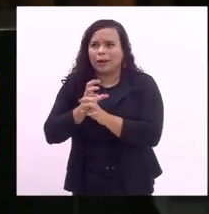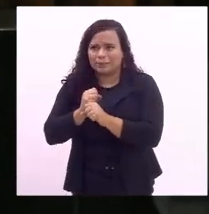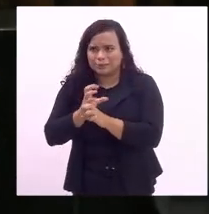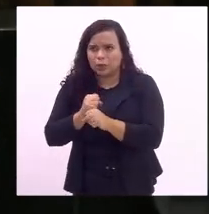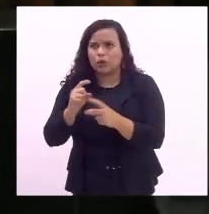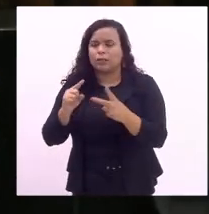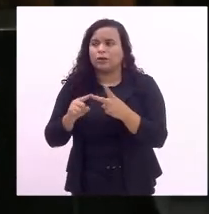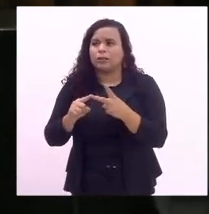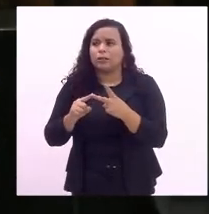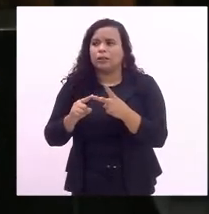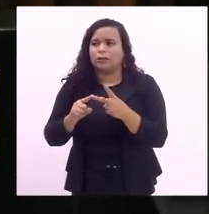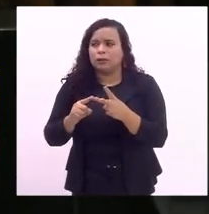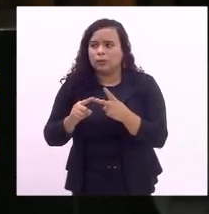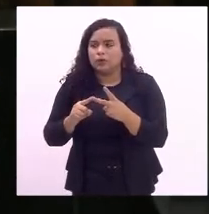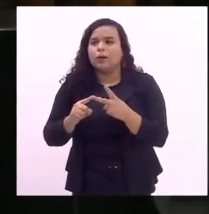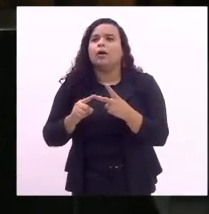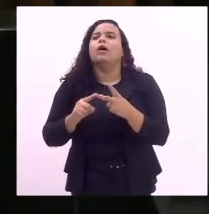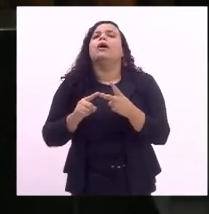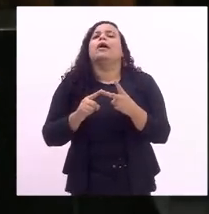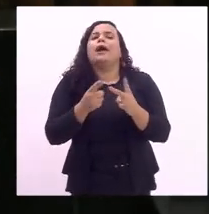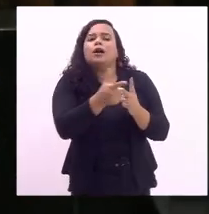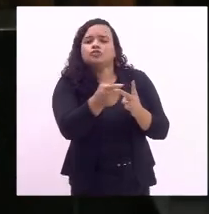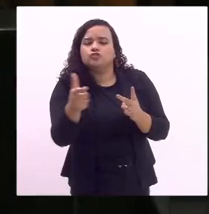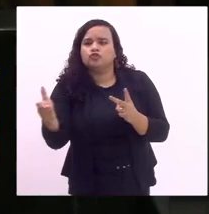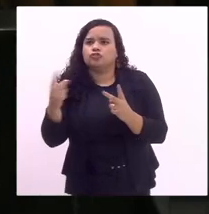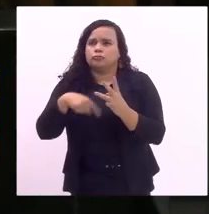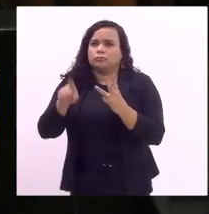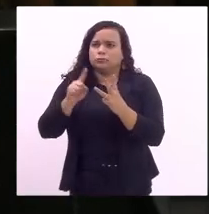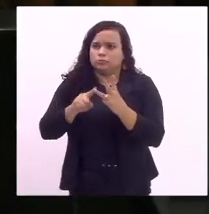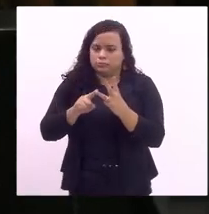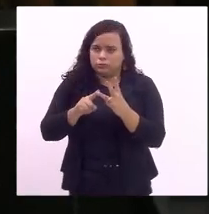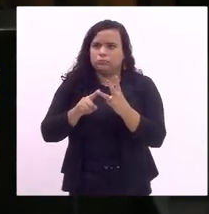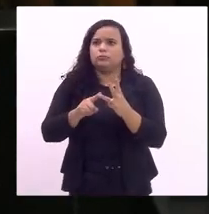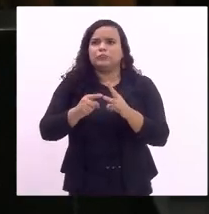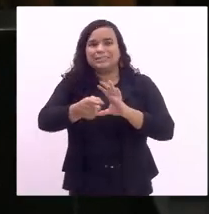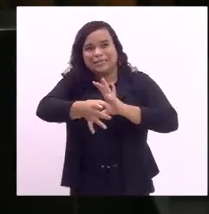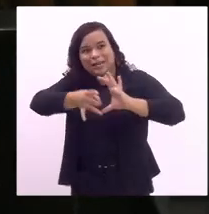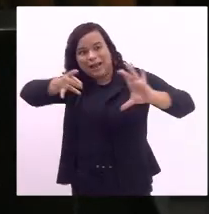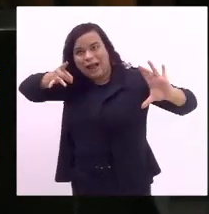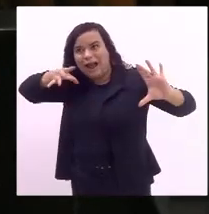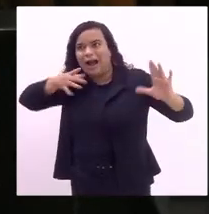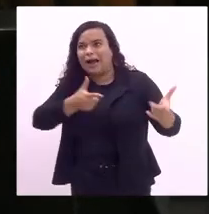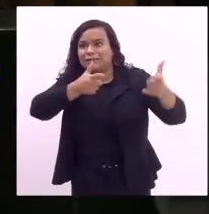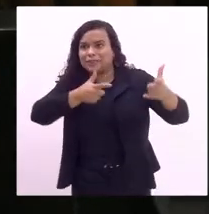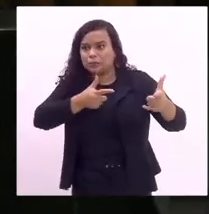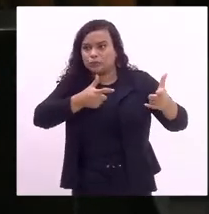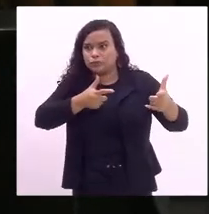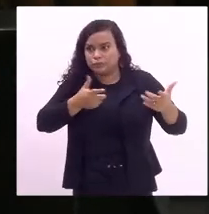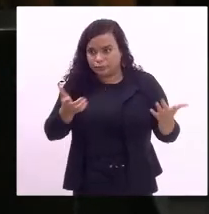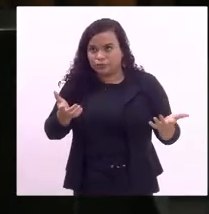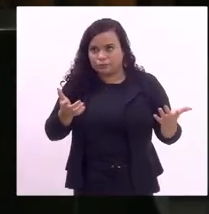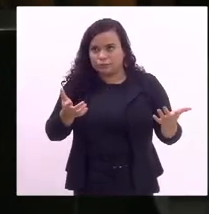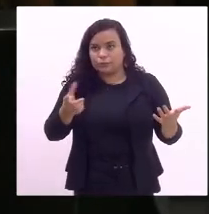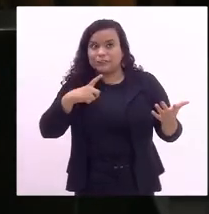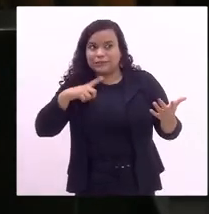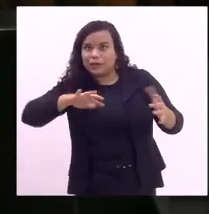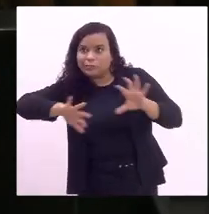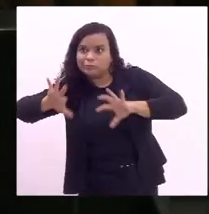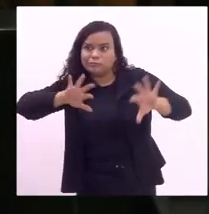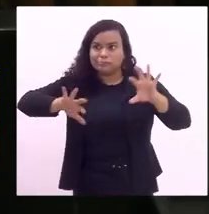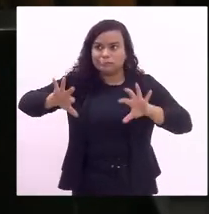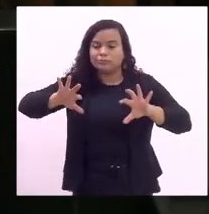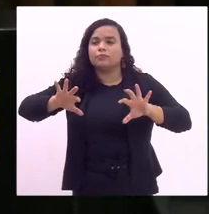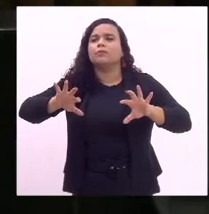e caçador. E não necessariamente um é o outro. Eu, por exemplo, eu sou atirador e colecionador, não